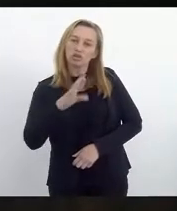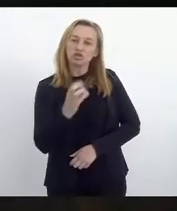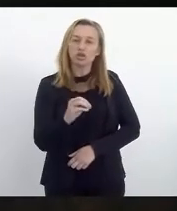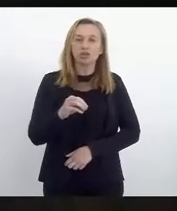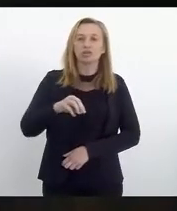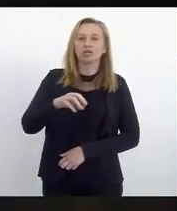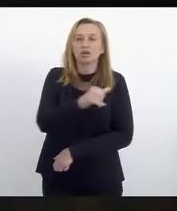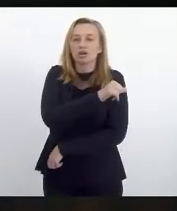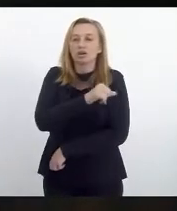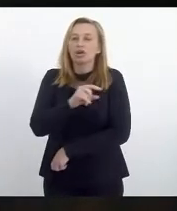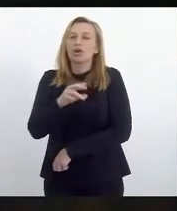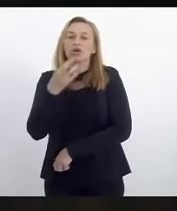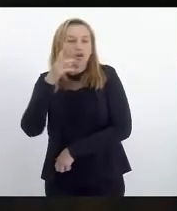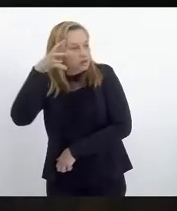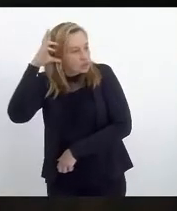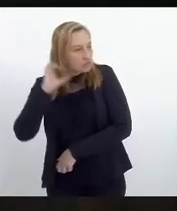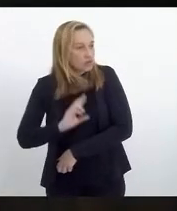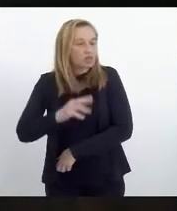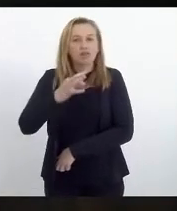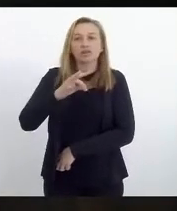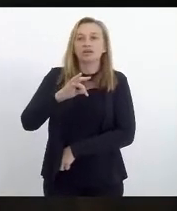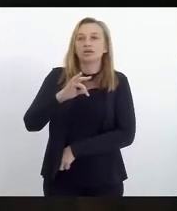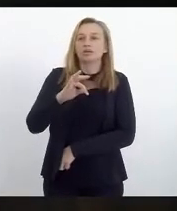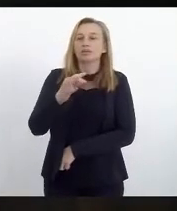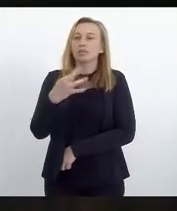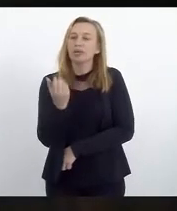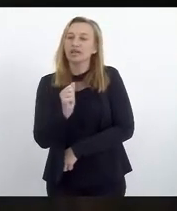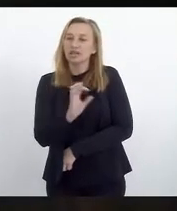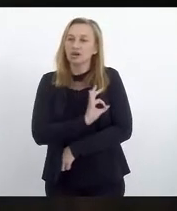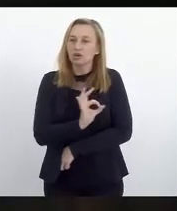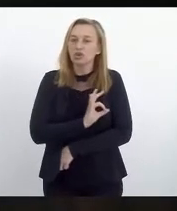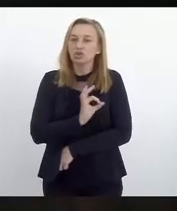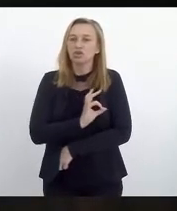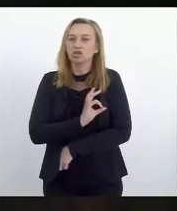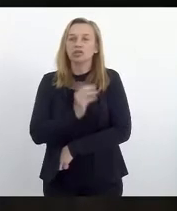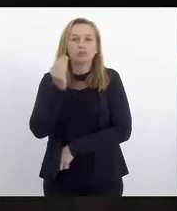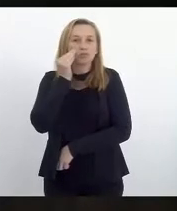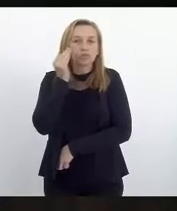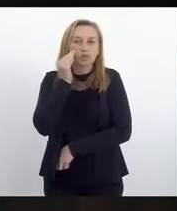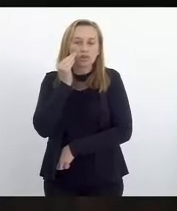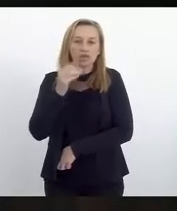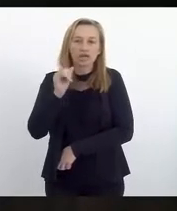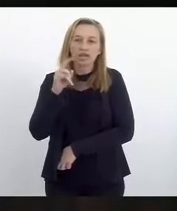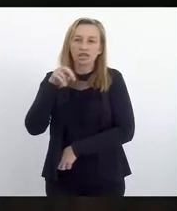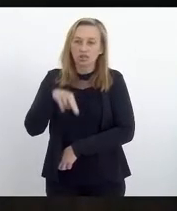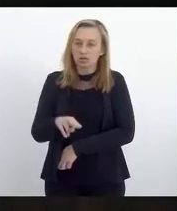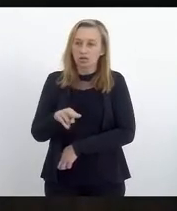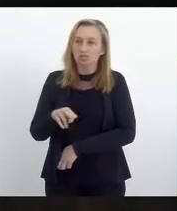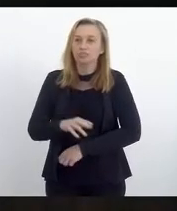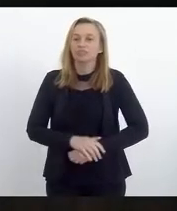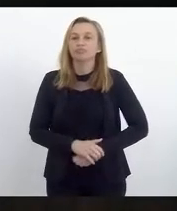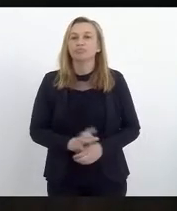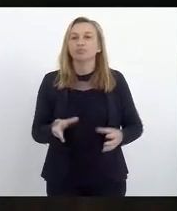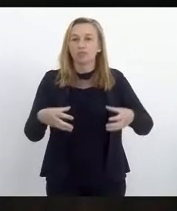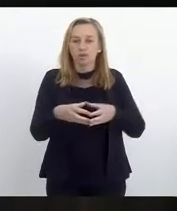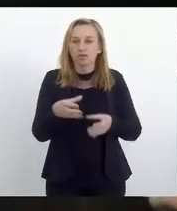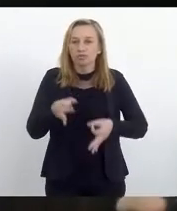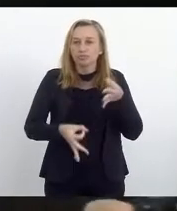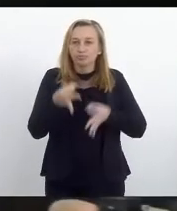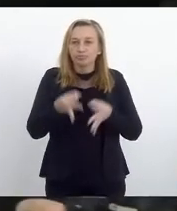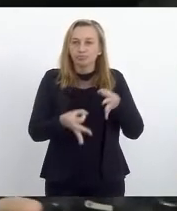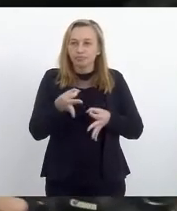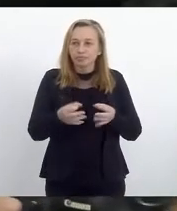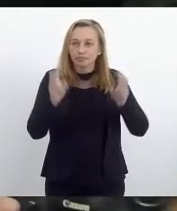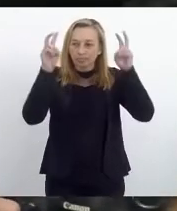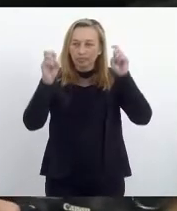Rosane Félix, Marta Rocha, Mônica Francisco, Coronel Salema e Anderson Moraes. Pendente de parecer das comissões de Constituição e Justiça